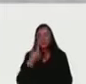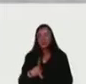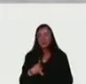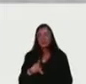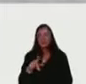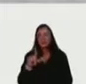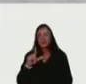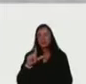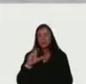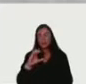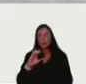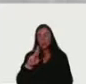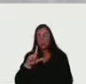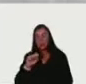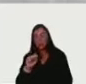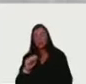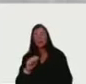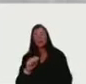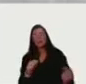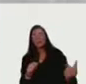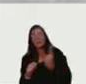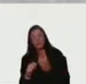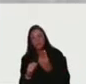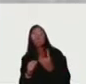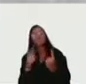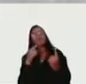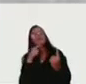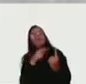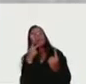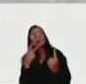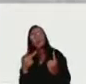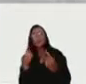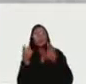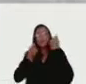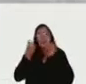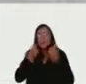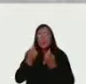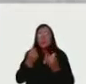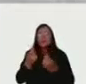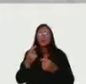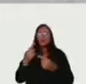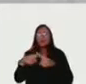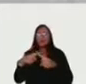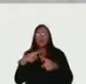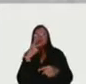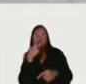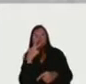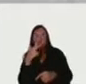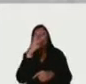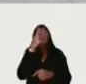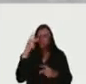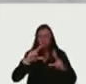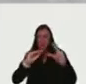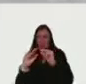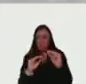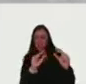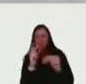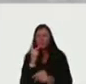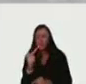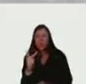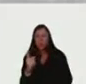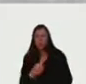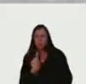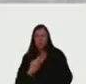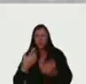presidente Kula, preocupado de que existe uma conversa de que esta casa de leis, esses vereadores, não seriam favoráveis a